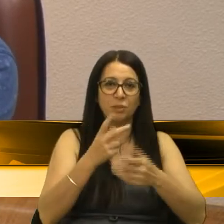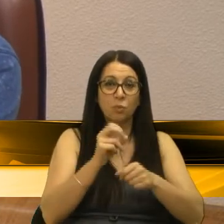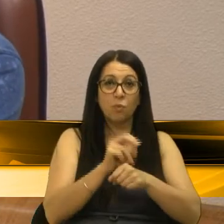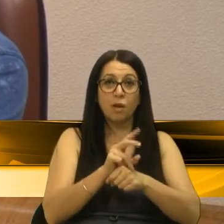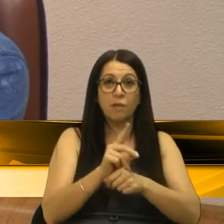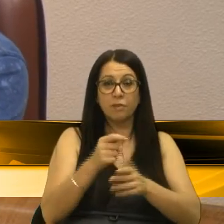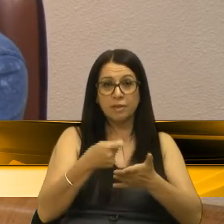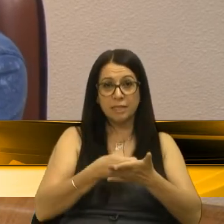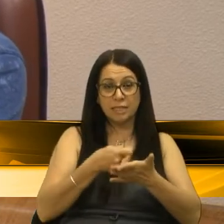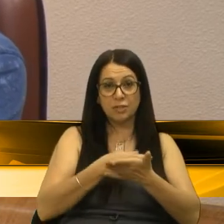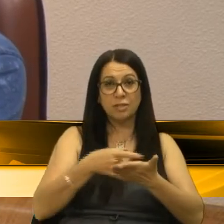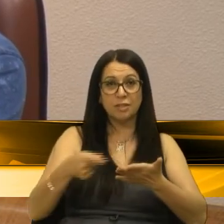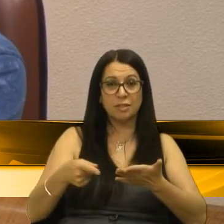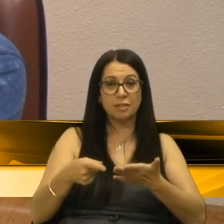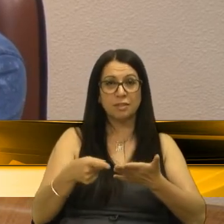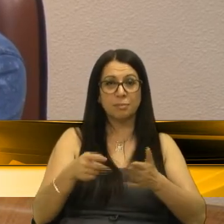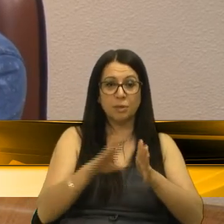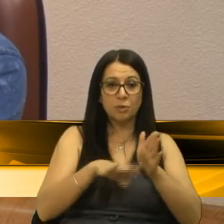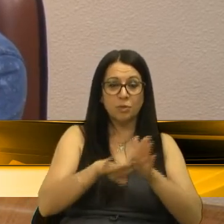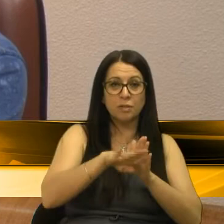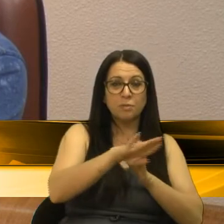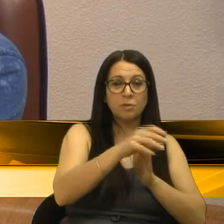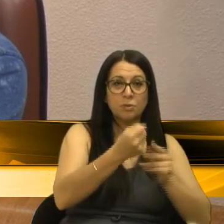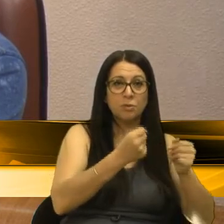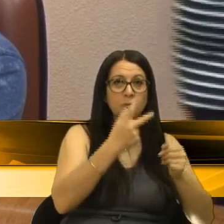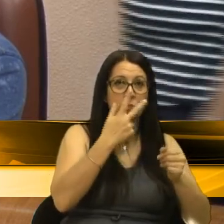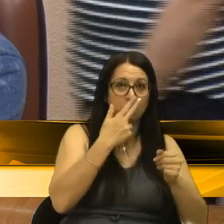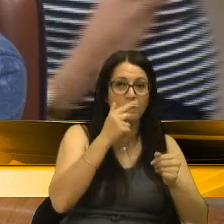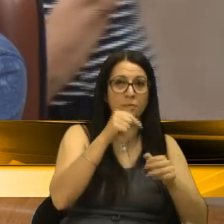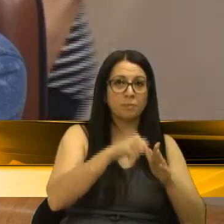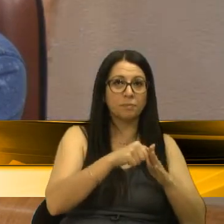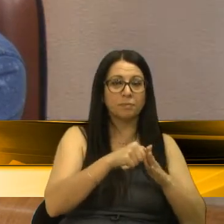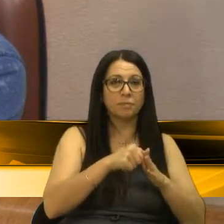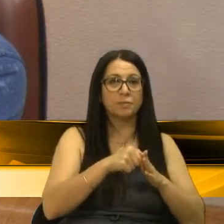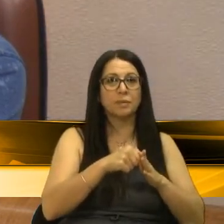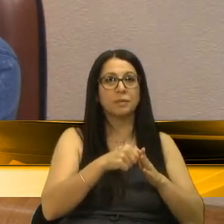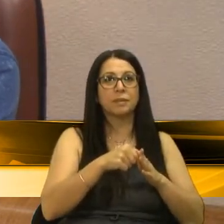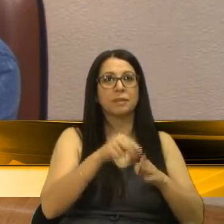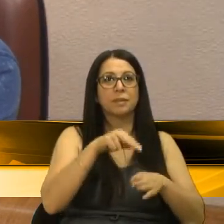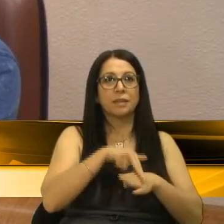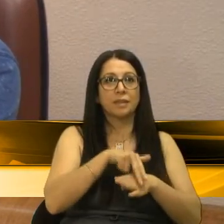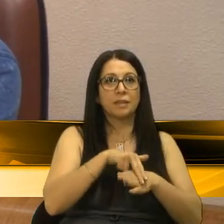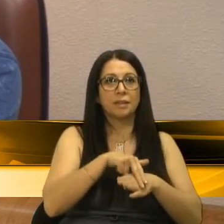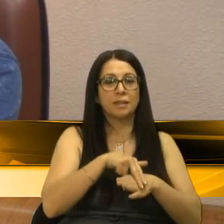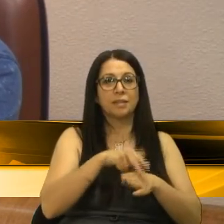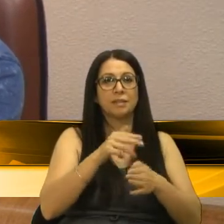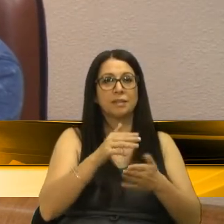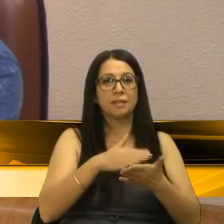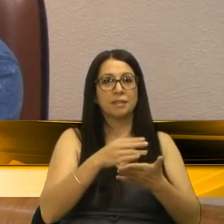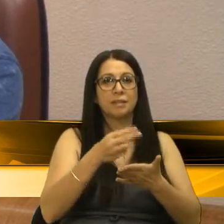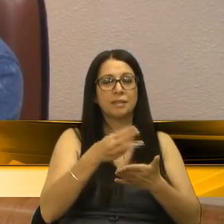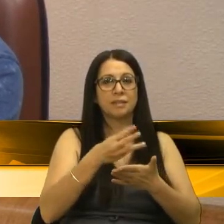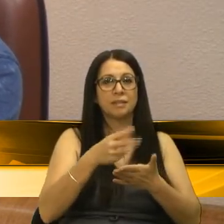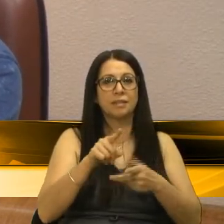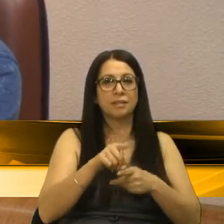para estacionamento de veículos conforme previsto nos quadros 2, anexos à parte 3ª da Lei número